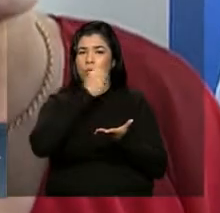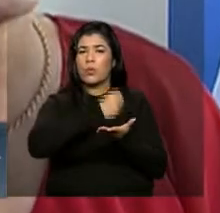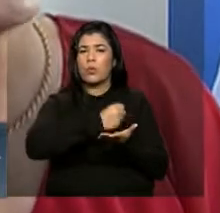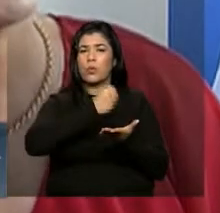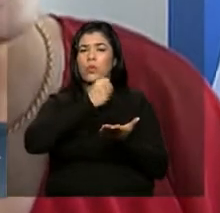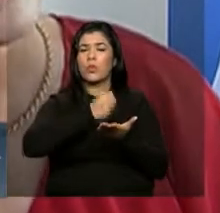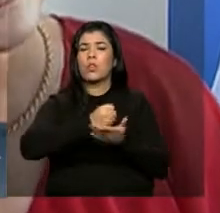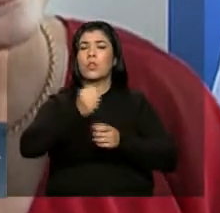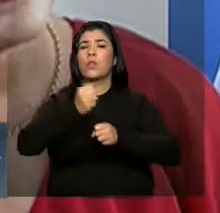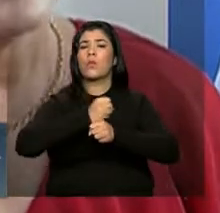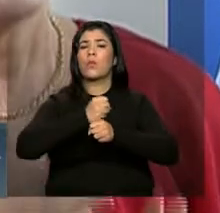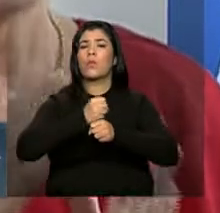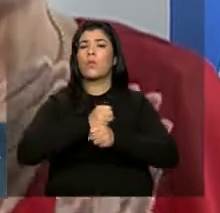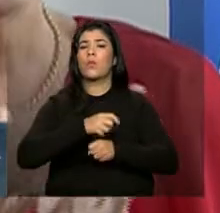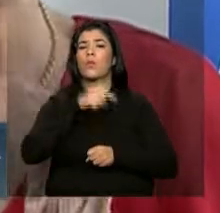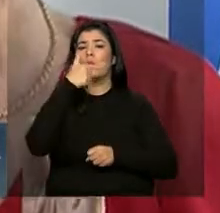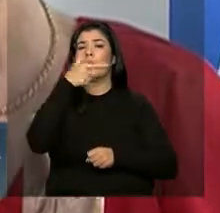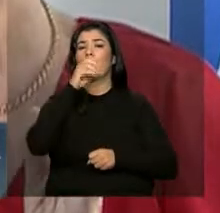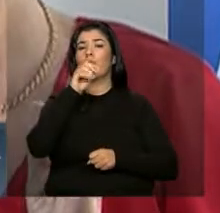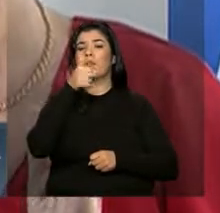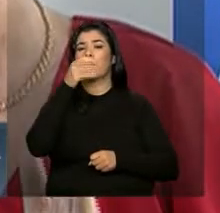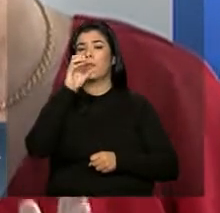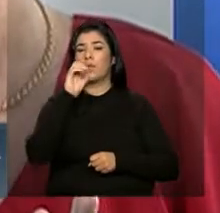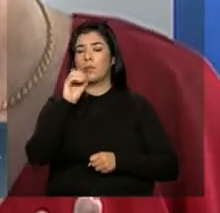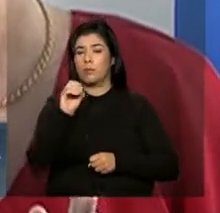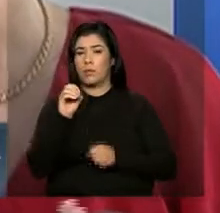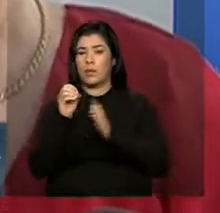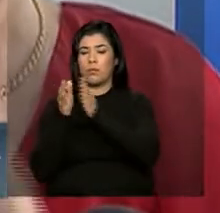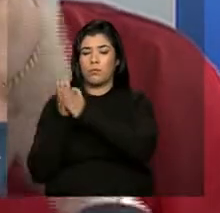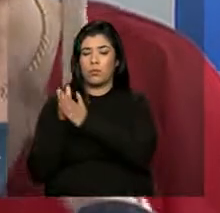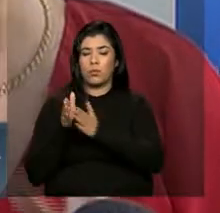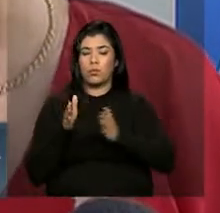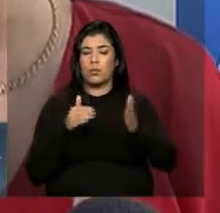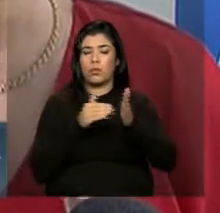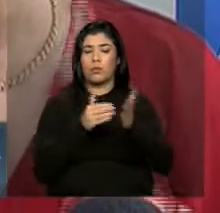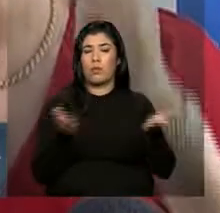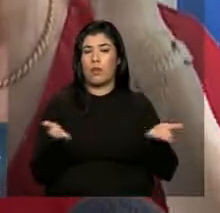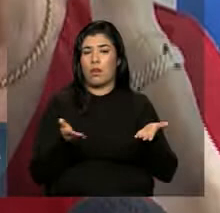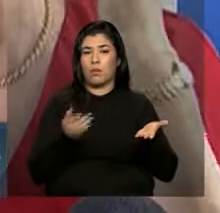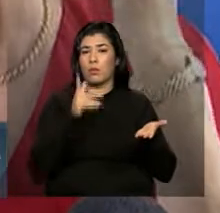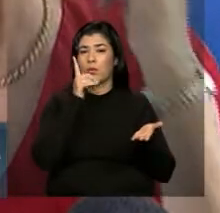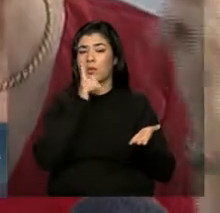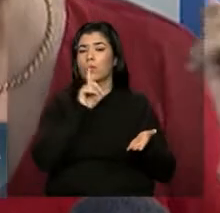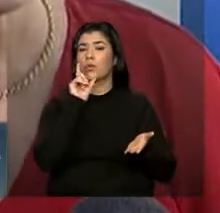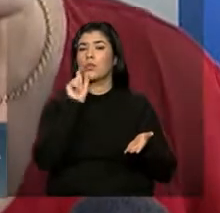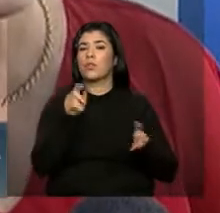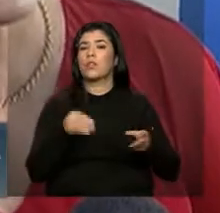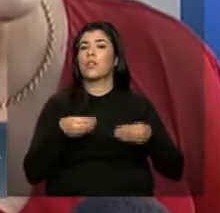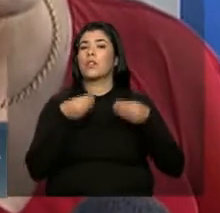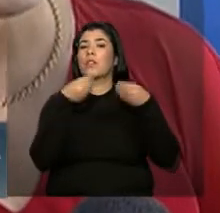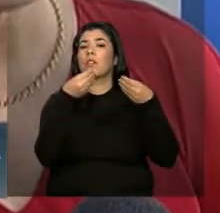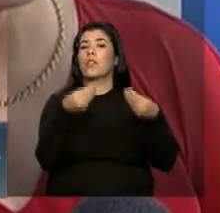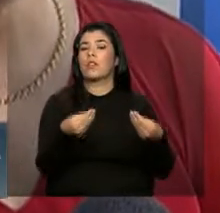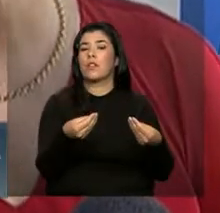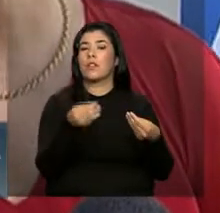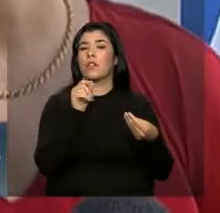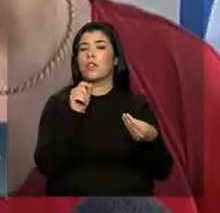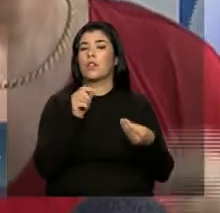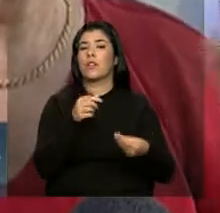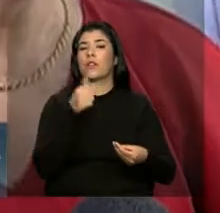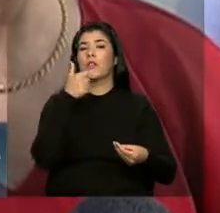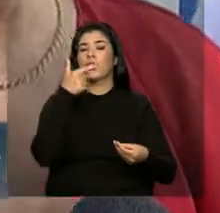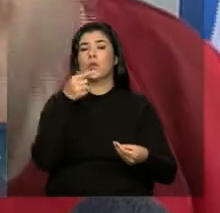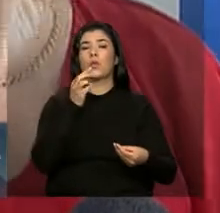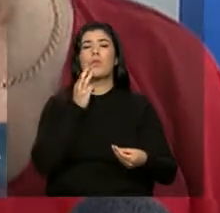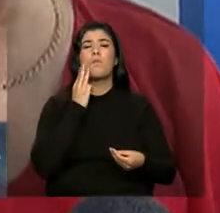de 2010. De 2010 até agora, nós já conseguimos entregar 2 milhões de moradias,